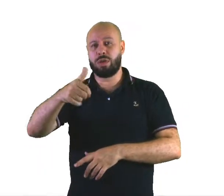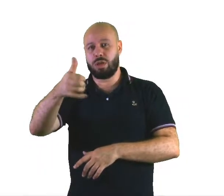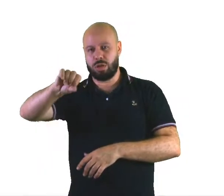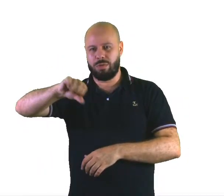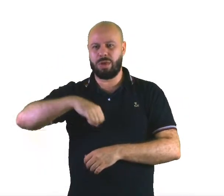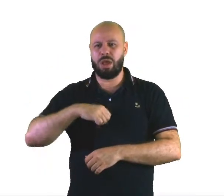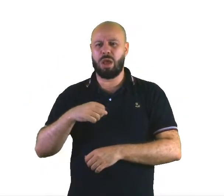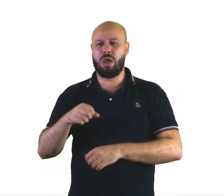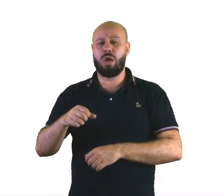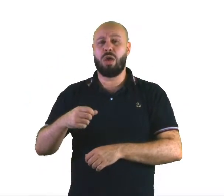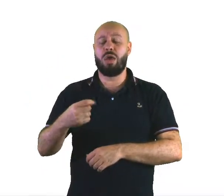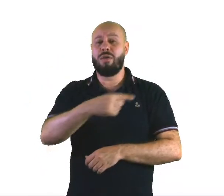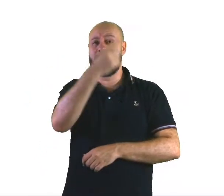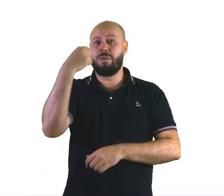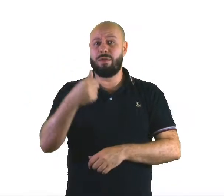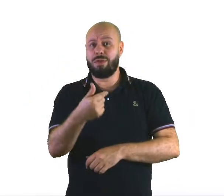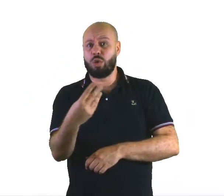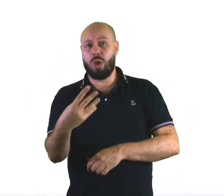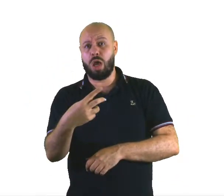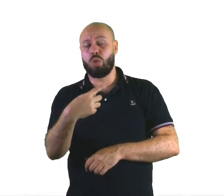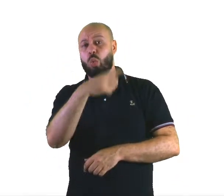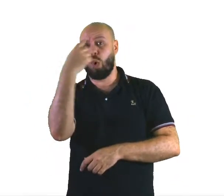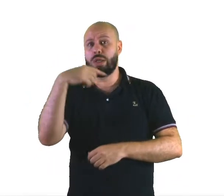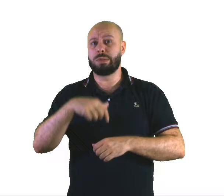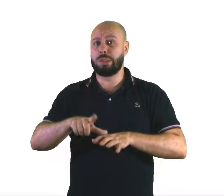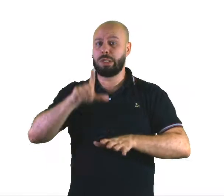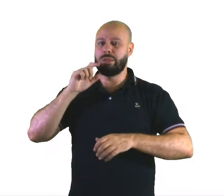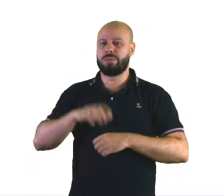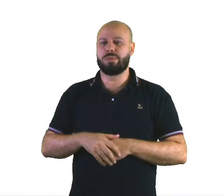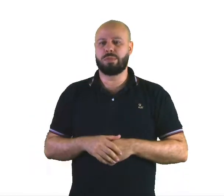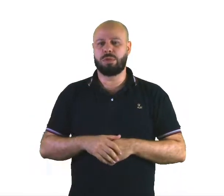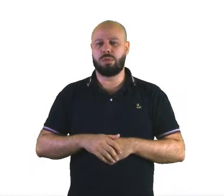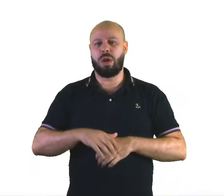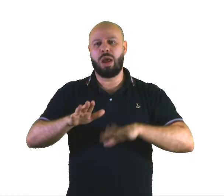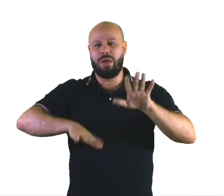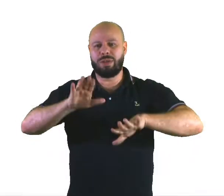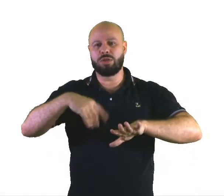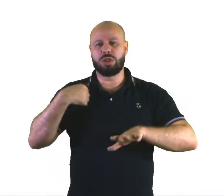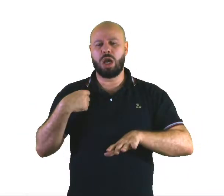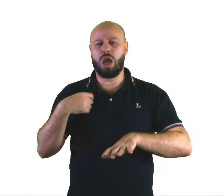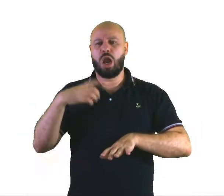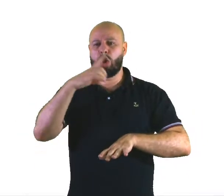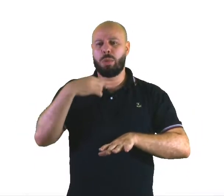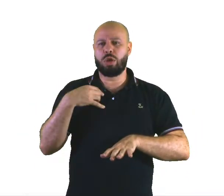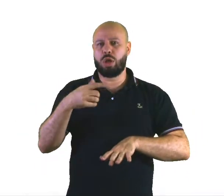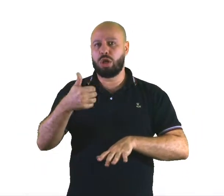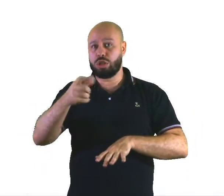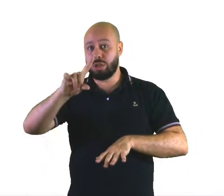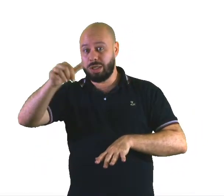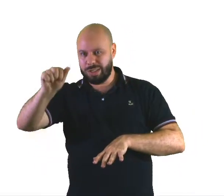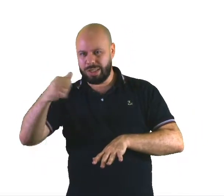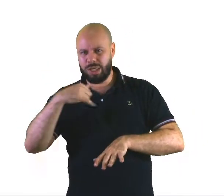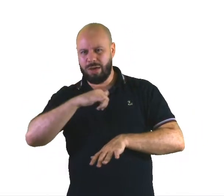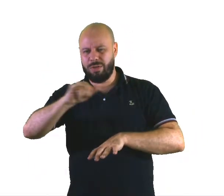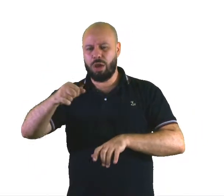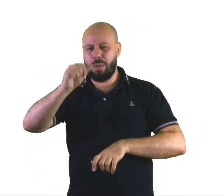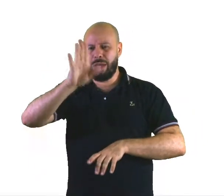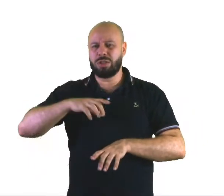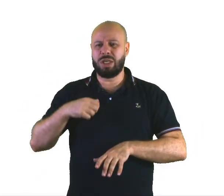últimas 24 horas. De acordo com o balanço divulgado neste domingo 17, o Brasil